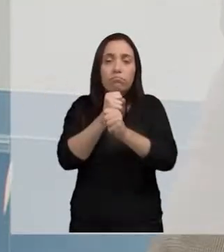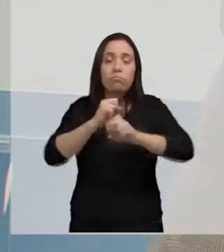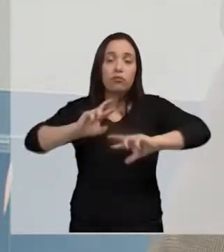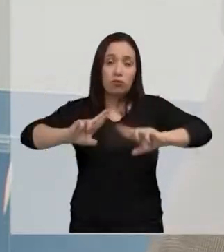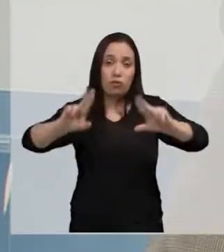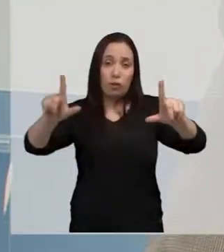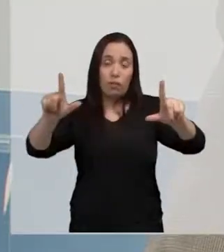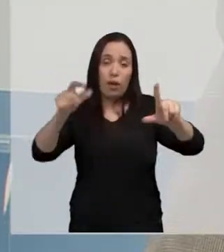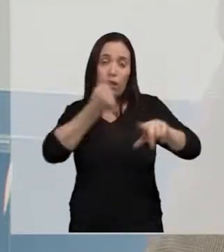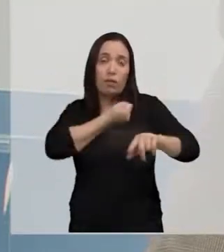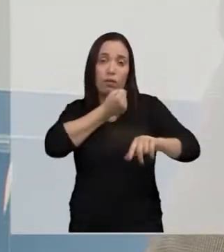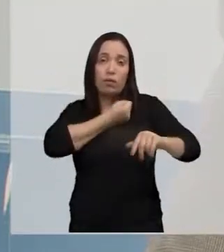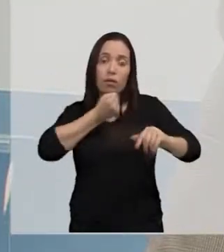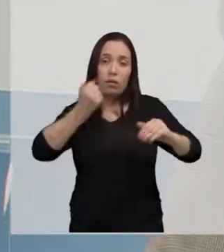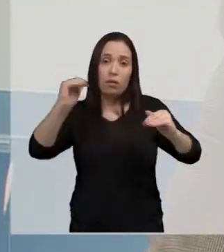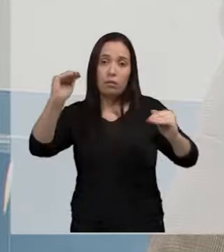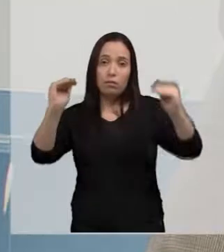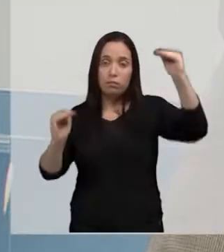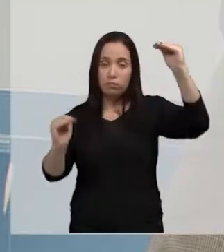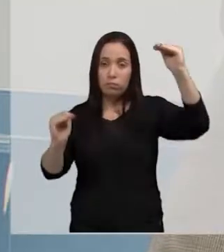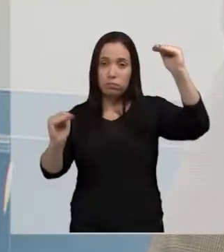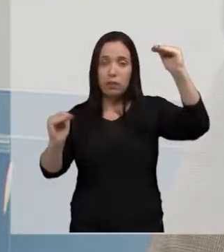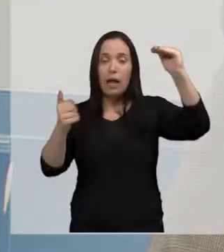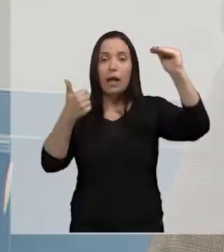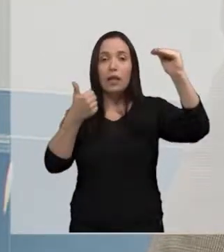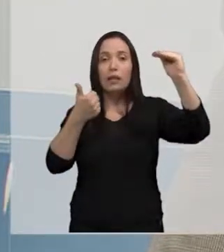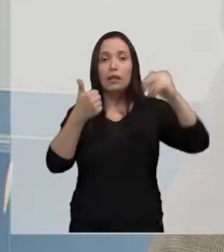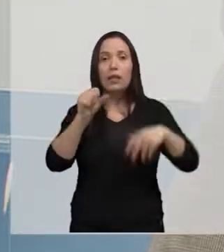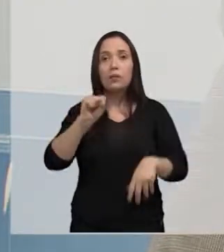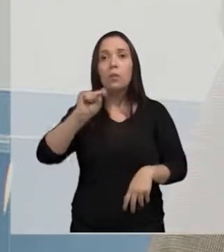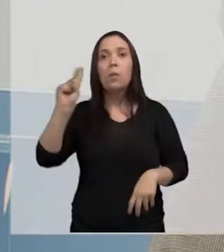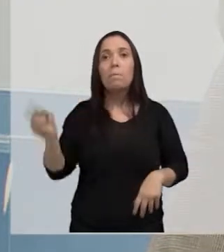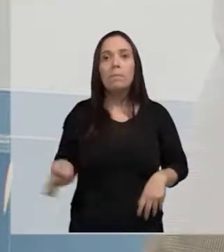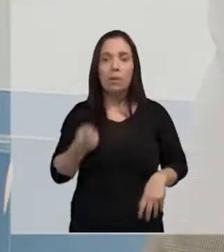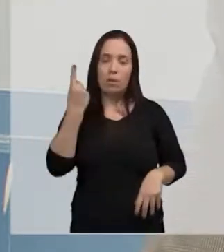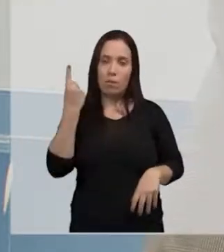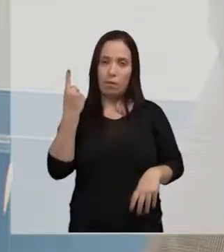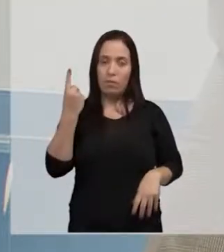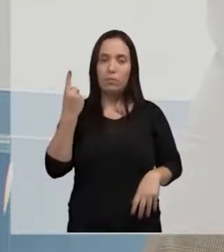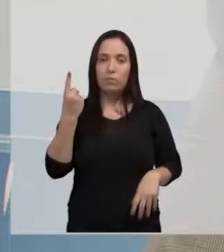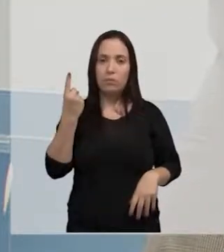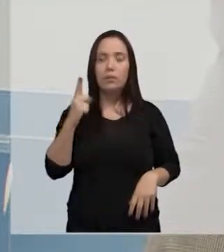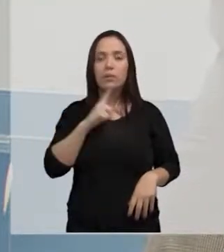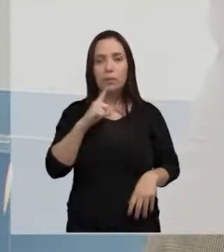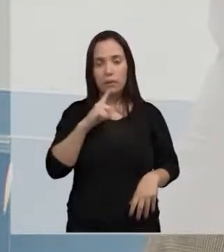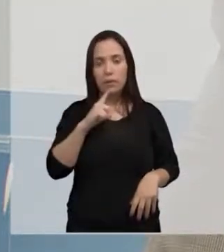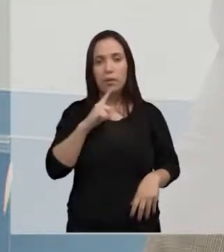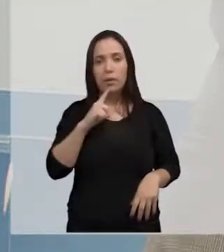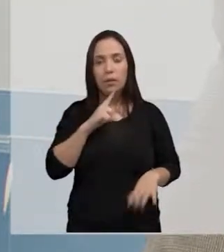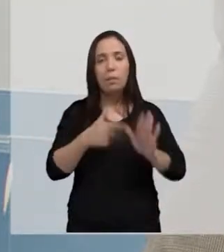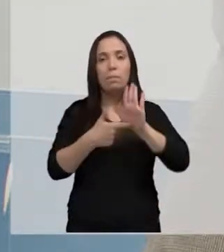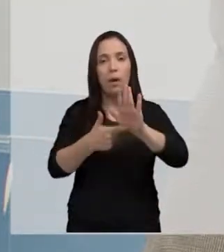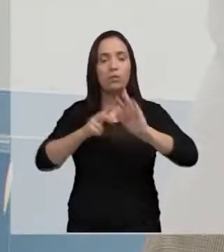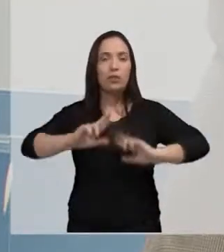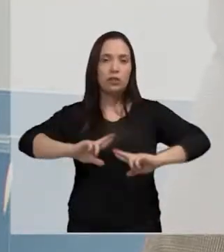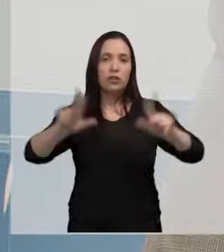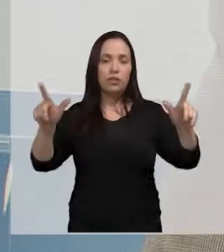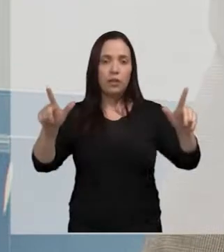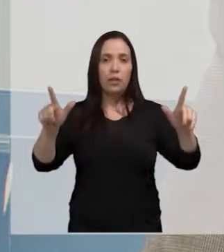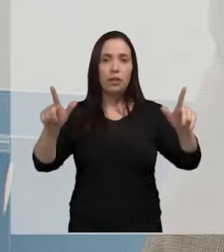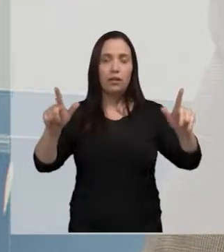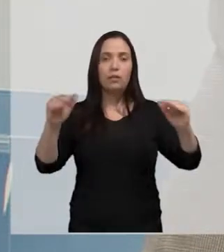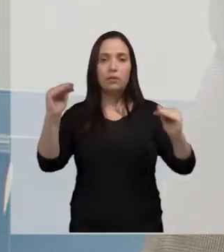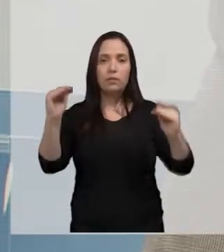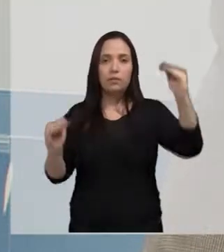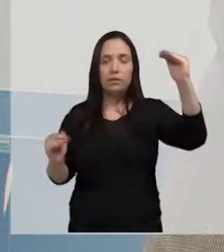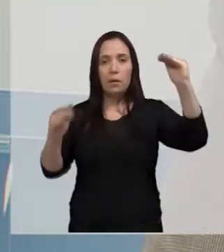dois candidatos de votos foram 18 milhões de votos, né? E aí está retratando esses 18 milhões de votos. A diferença a